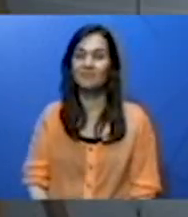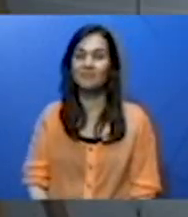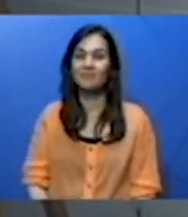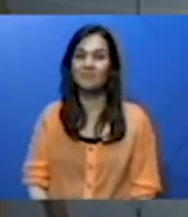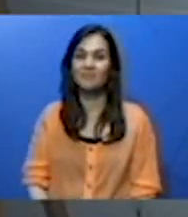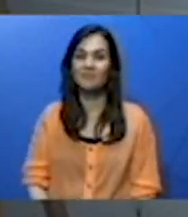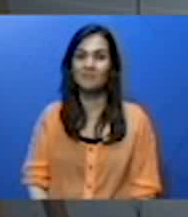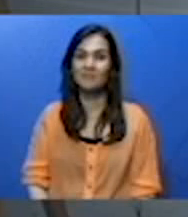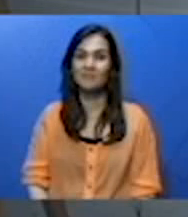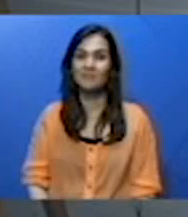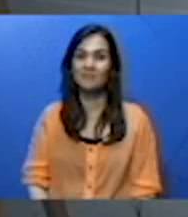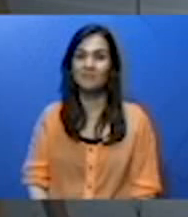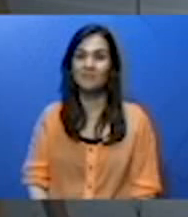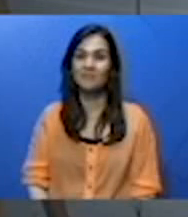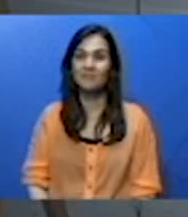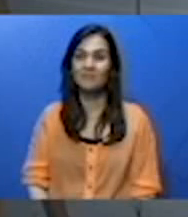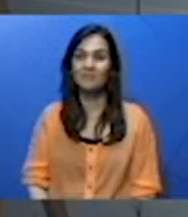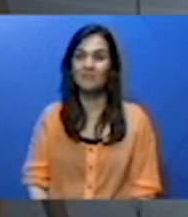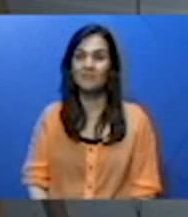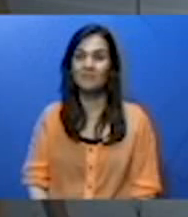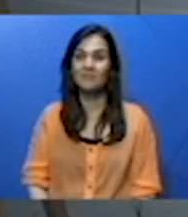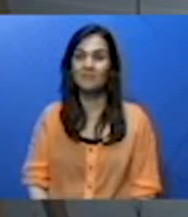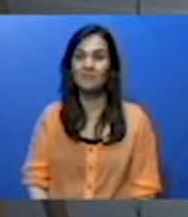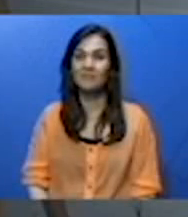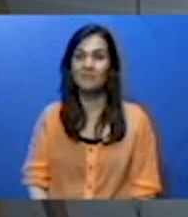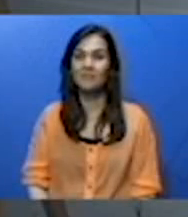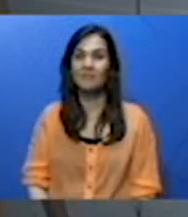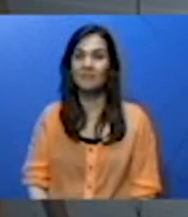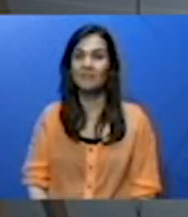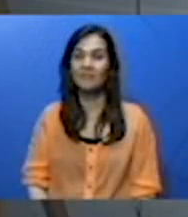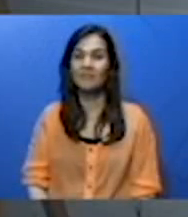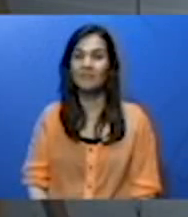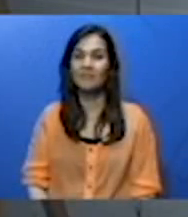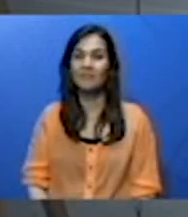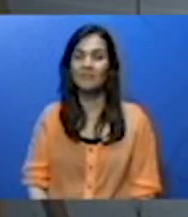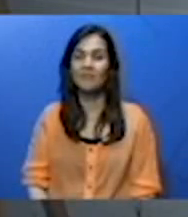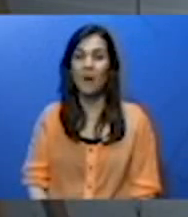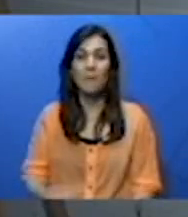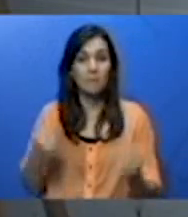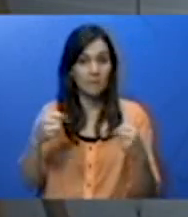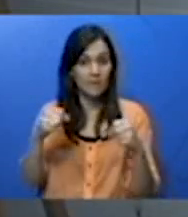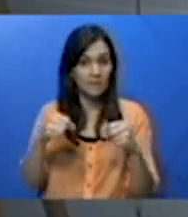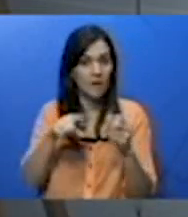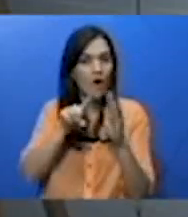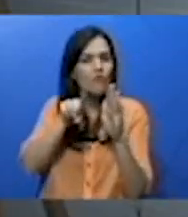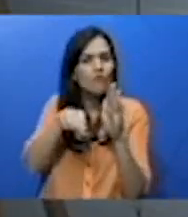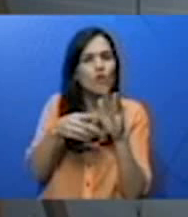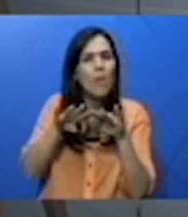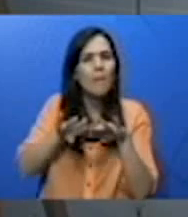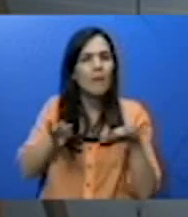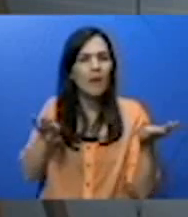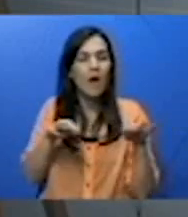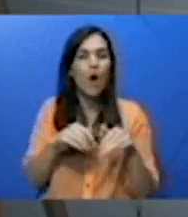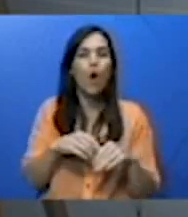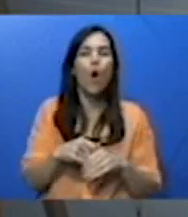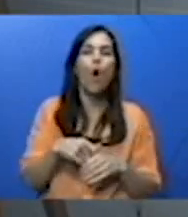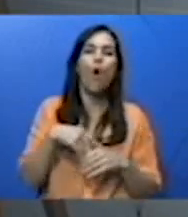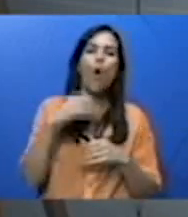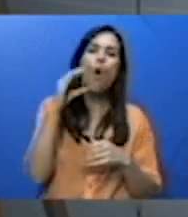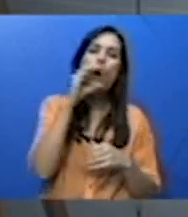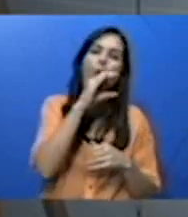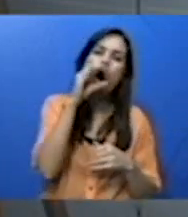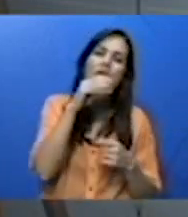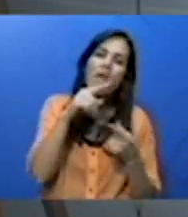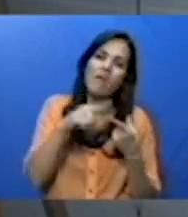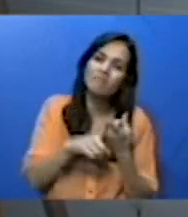Brincar. Ah, ai, que peraí, delícia. Peraí, professora, eu lembrei que tem que pôr uma vírgula para separar. Isso, correr, pular, brincar. Ai, depois como do é correr,